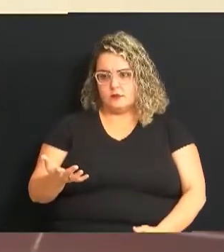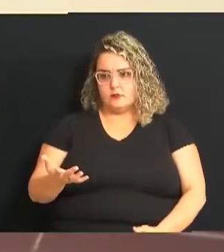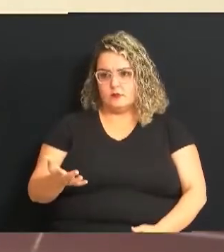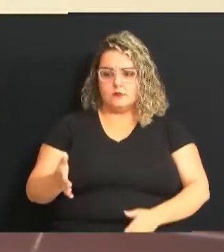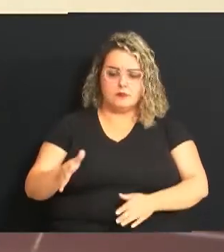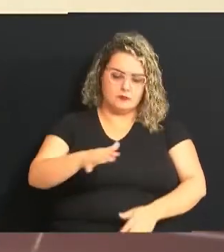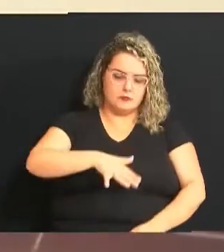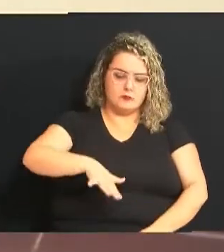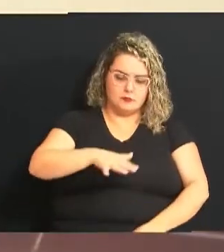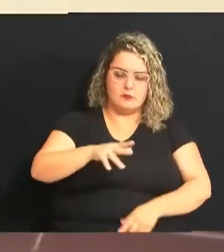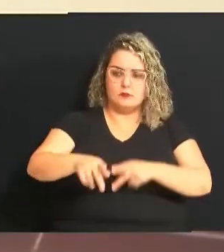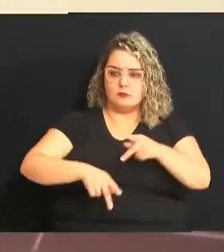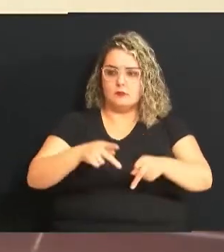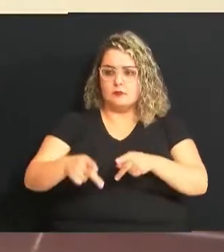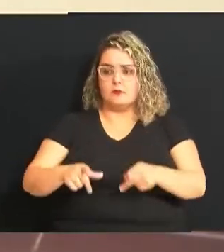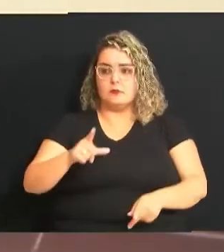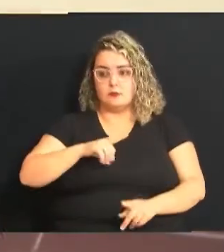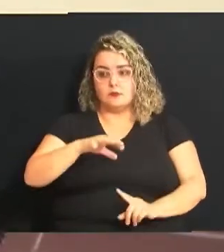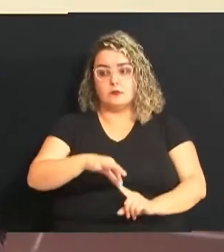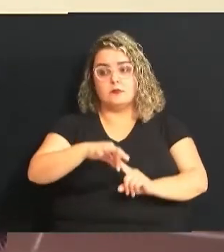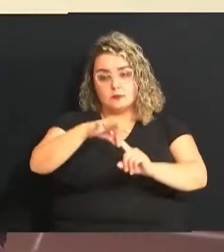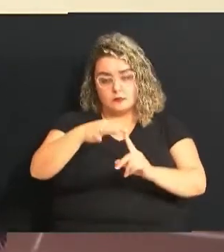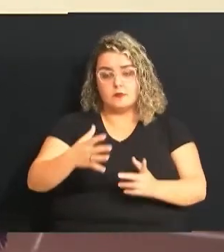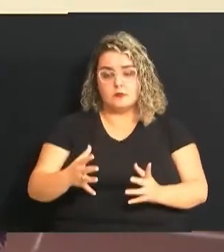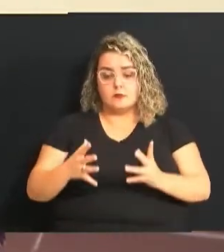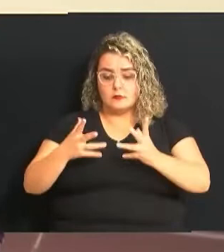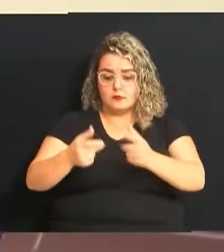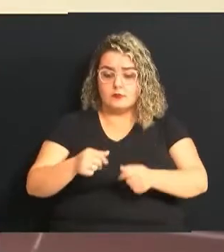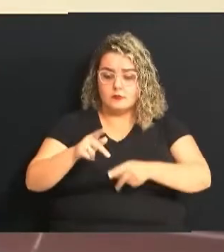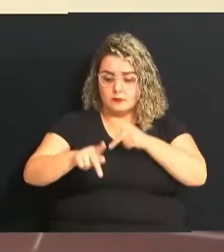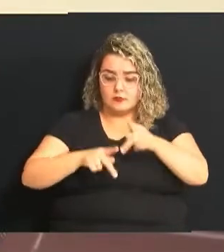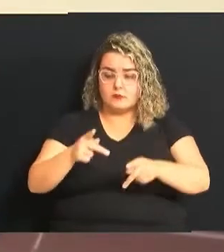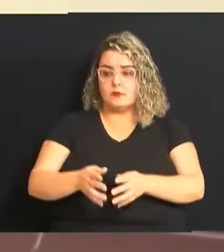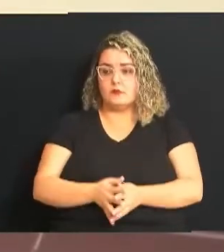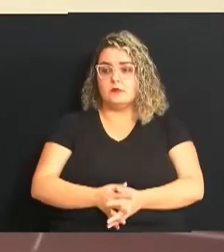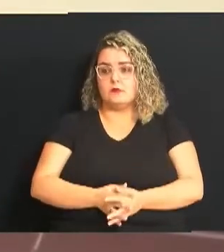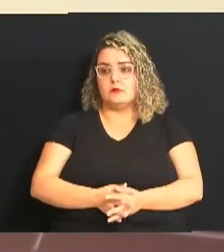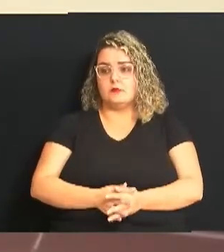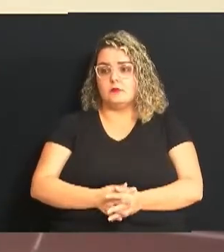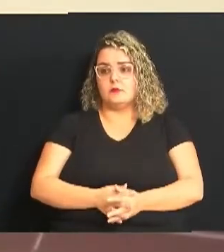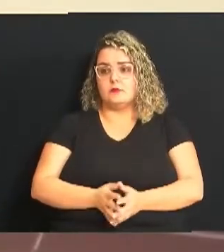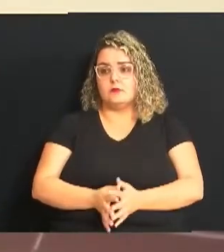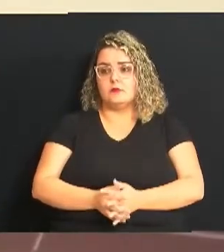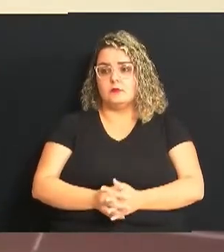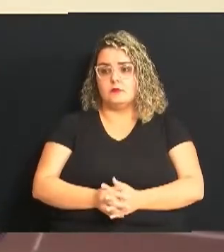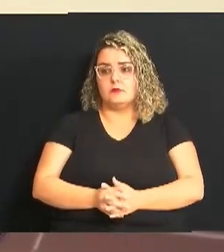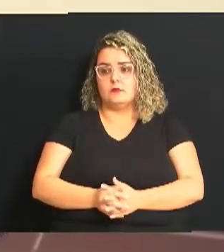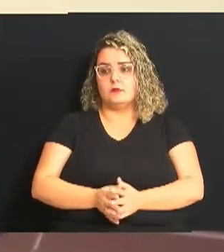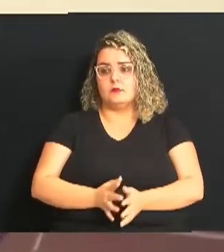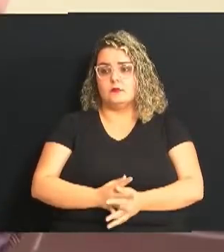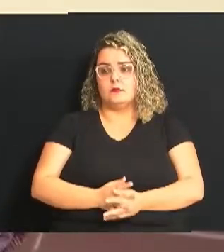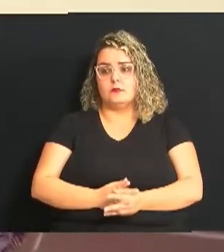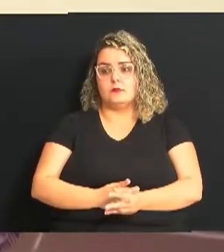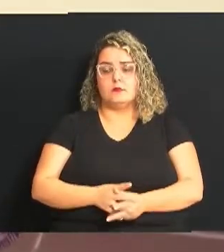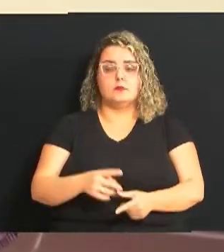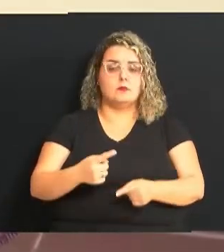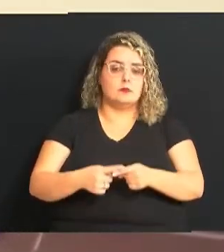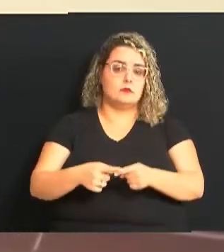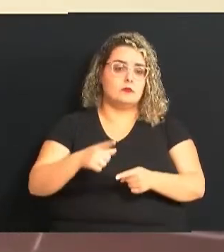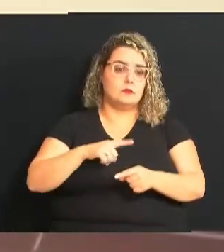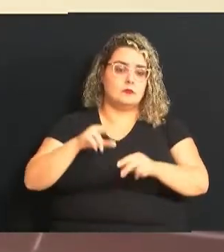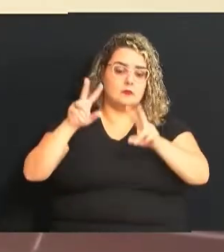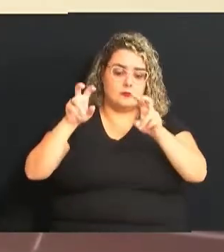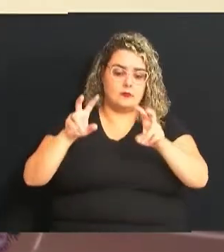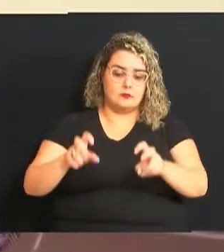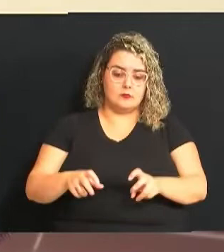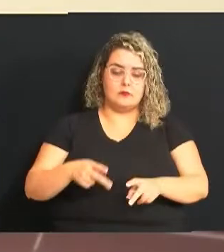da população que deve ter prioridade, mas para a população como um todo, porque realmente há questões que precisam ser levadas em